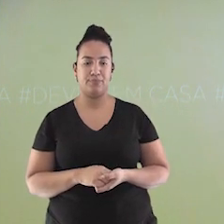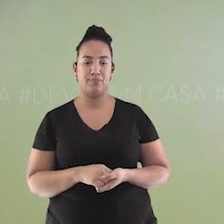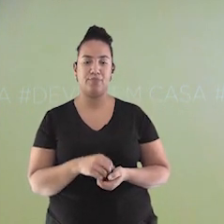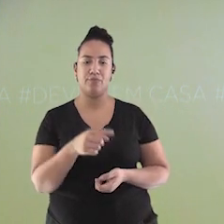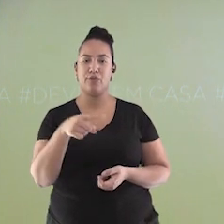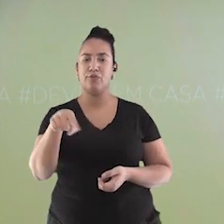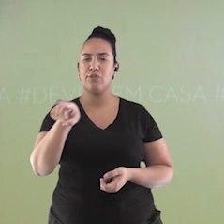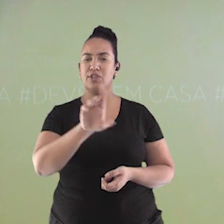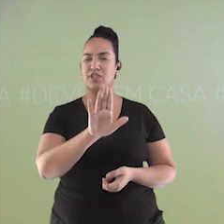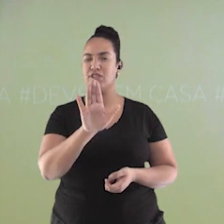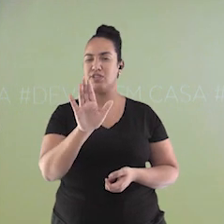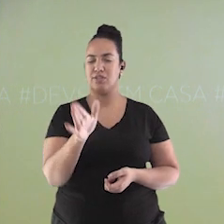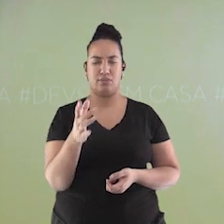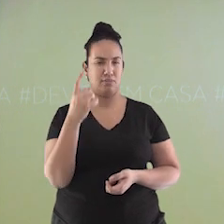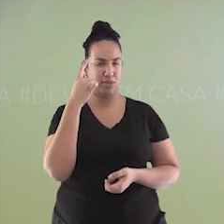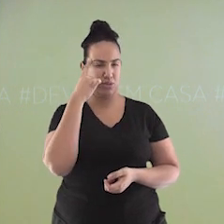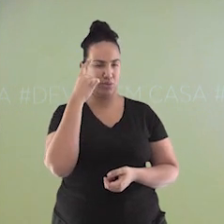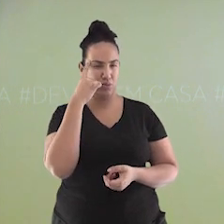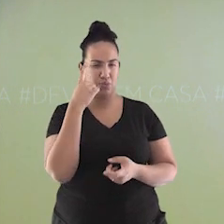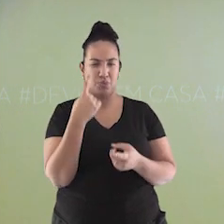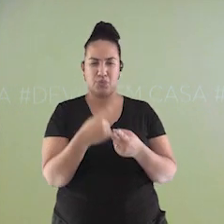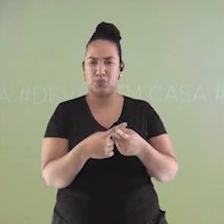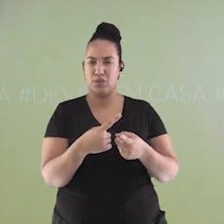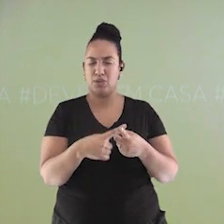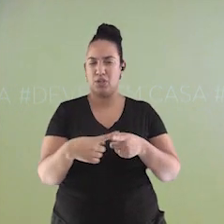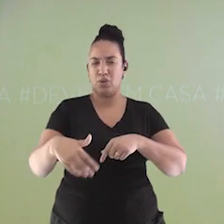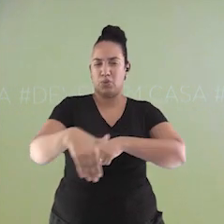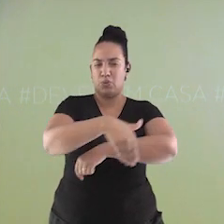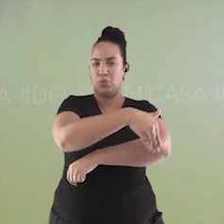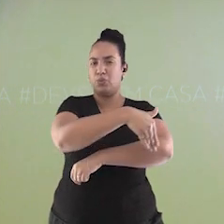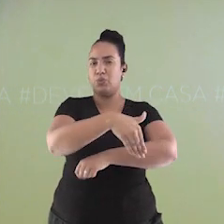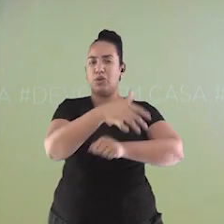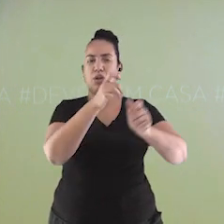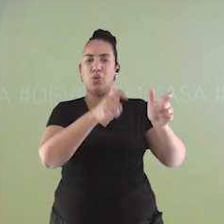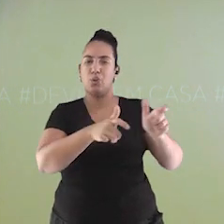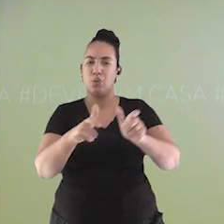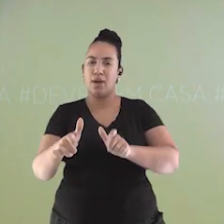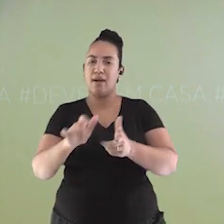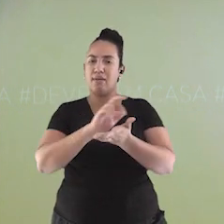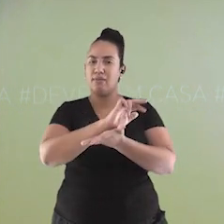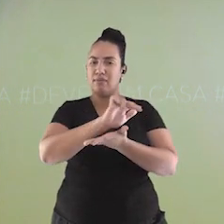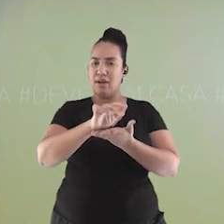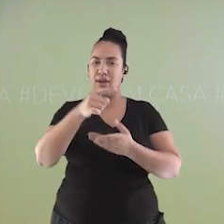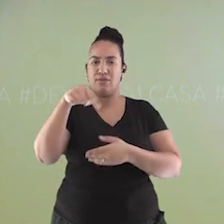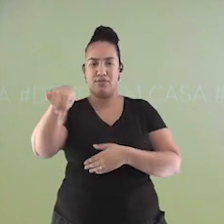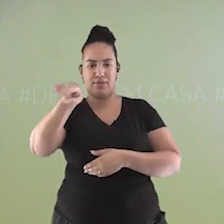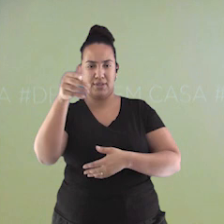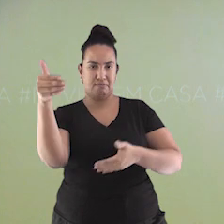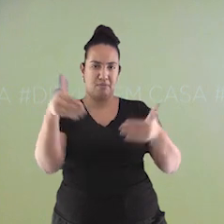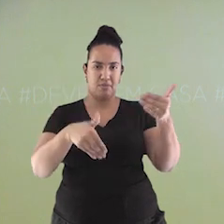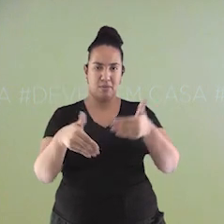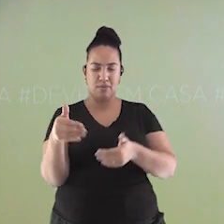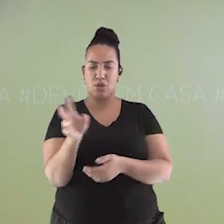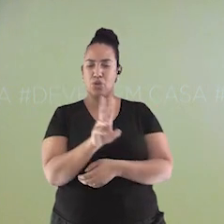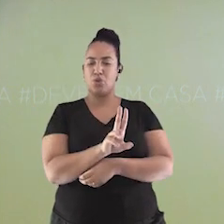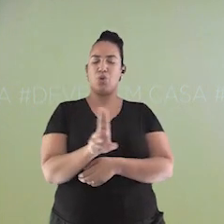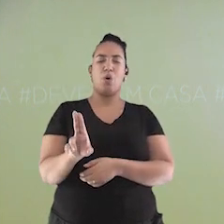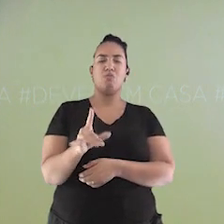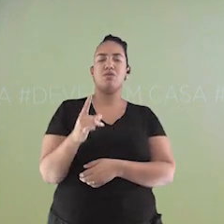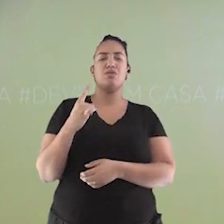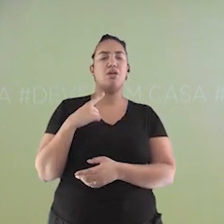Você já se perguntou o porquê as ruas e os demais lugares que você frequenta possuem